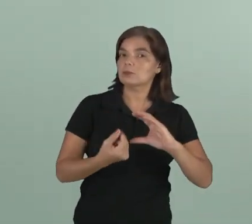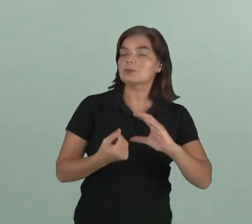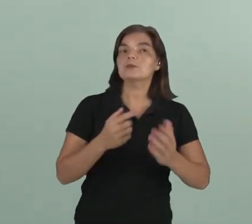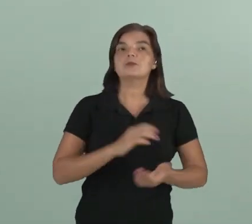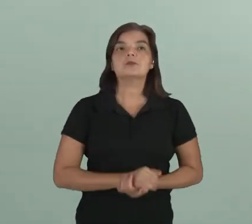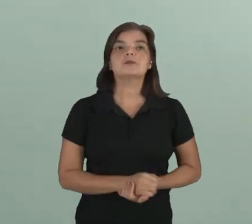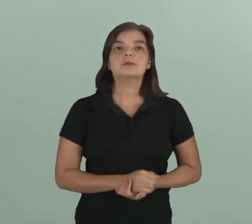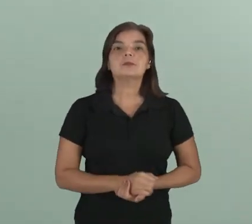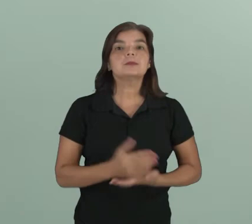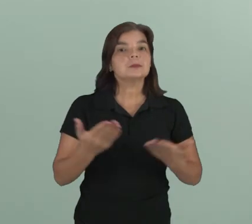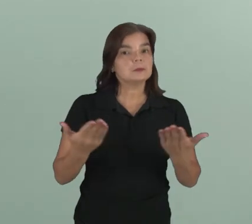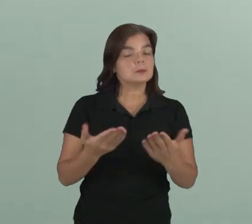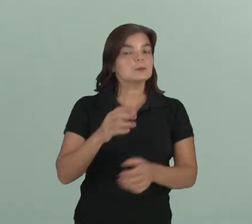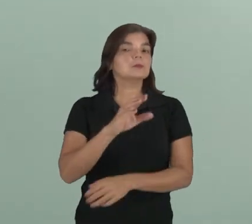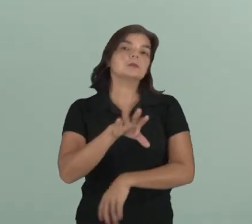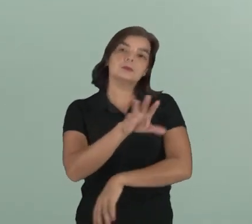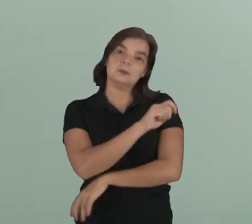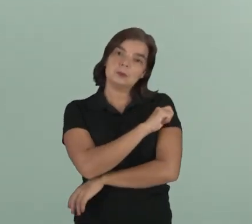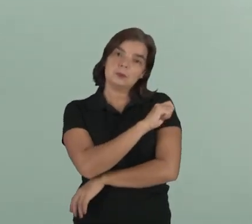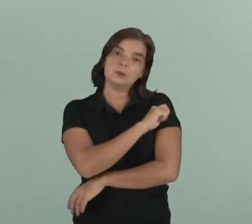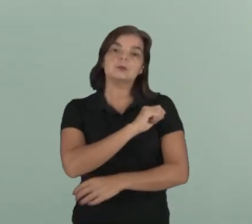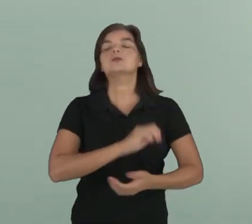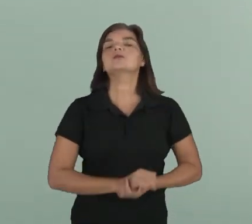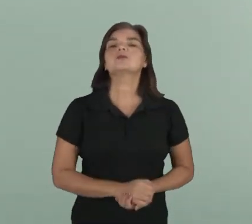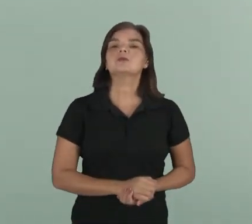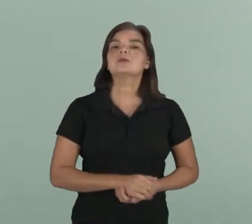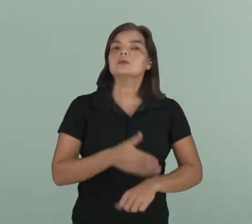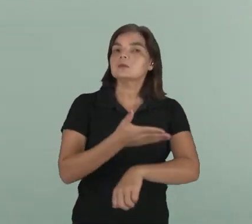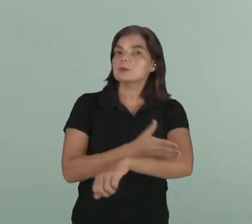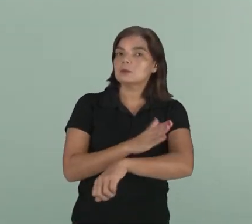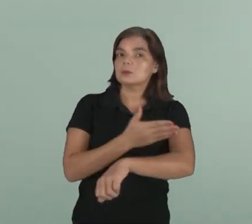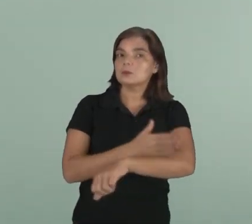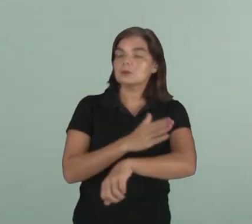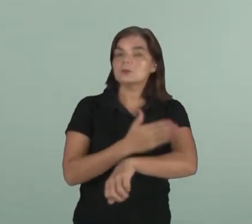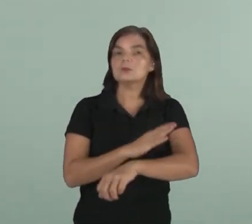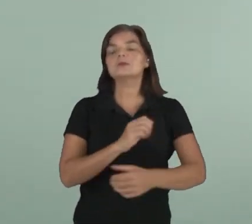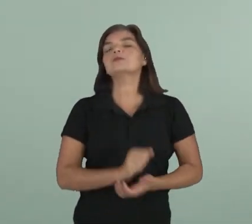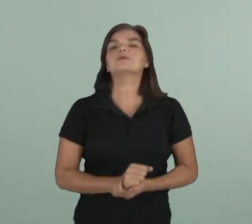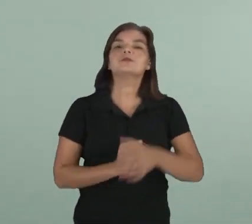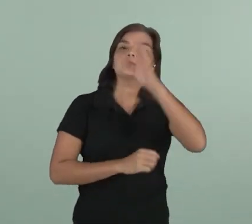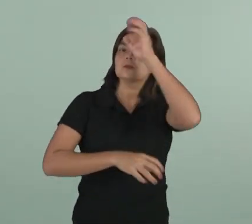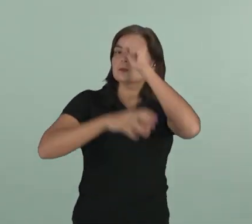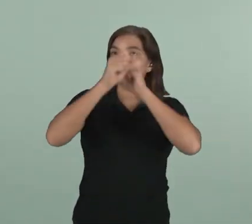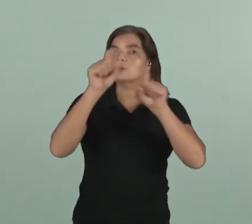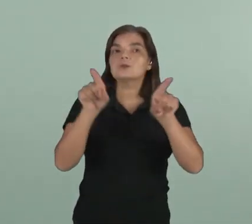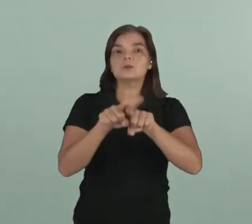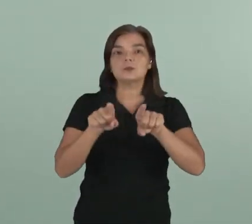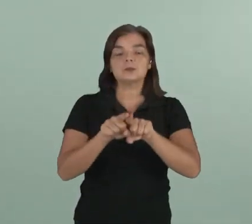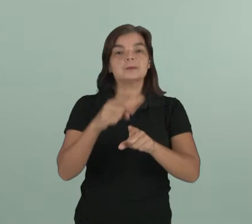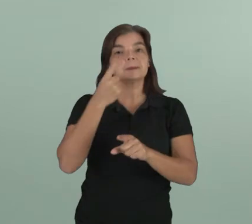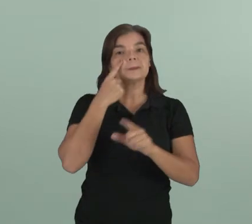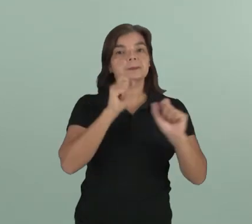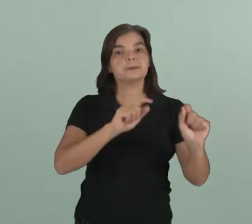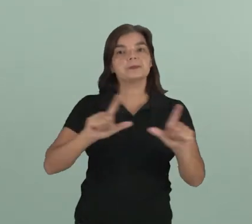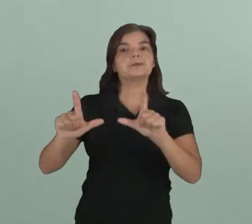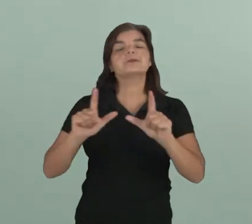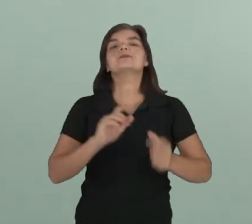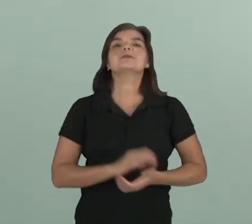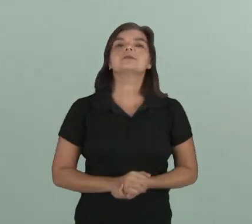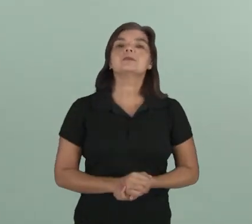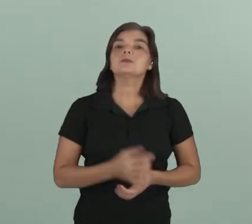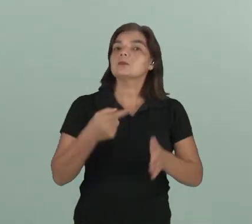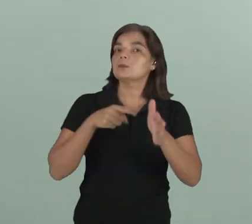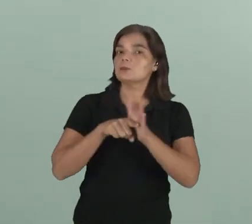capitalista. Agora, caros alunos, nós vamos exercitar o nosso aprendizado. Acompanhe em tela